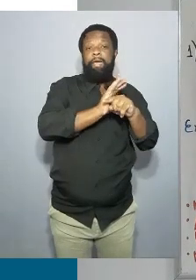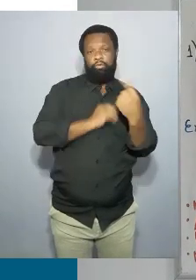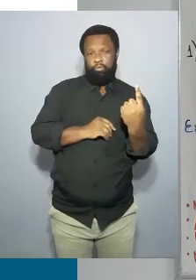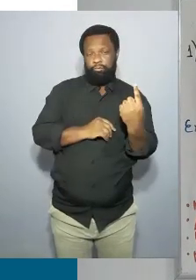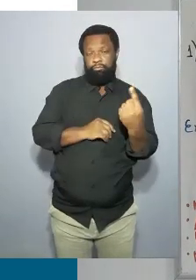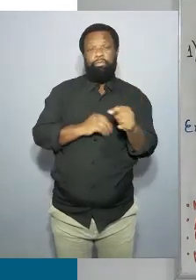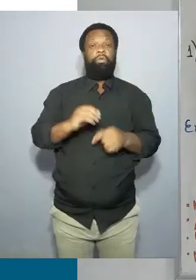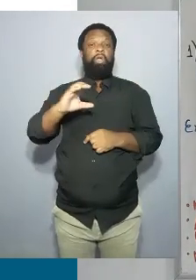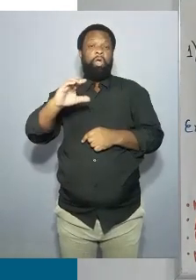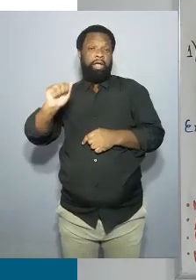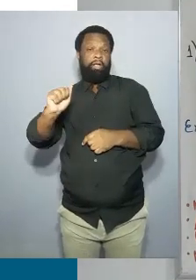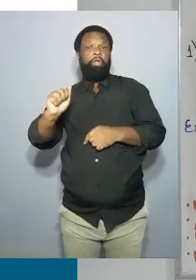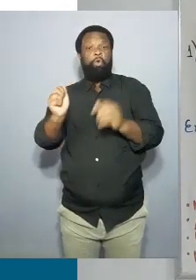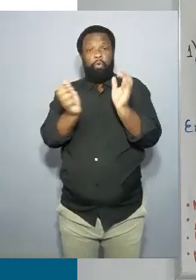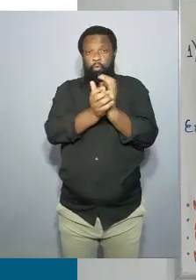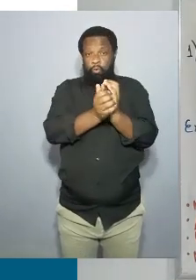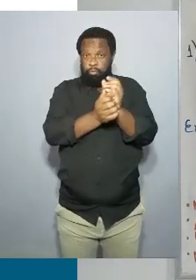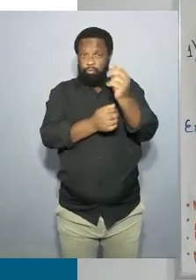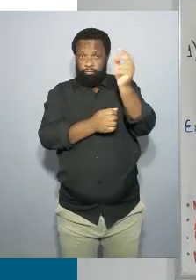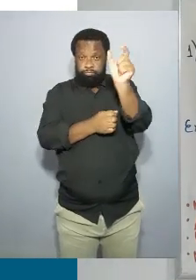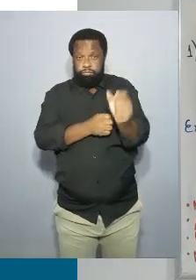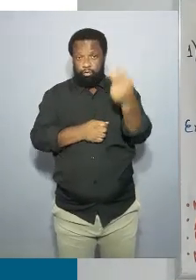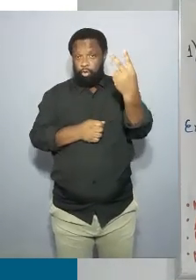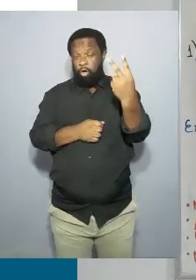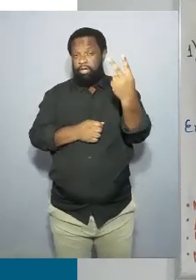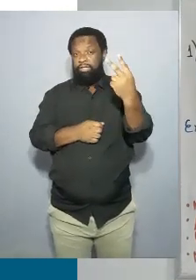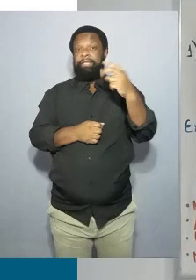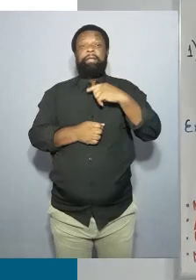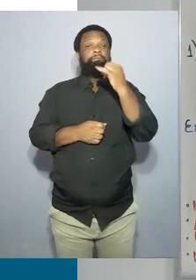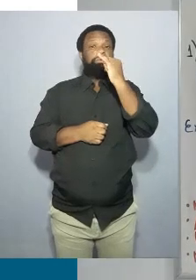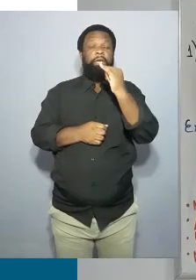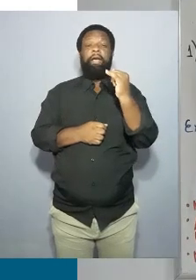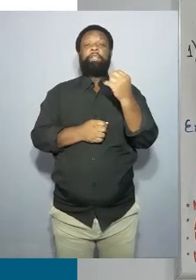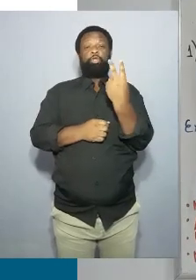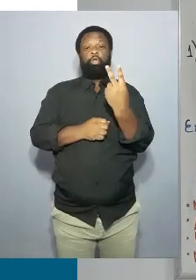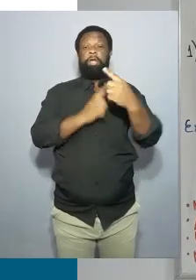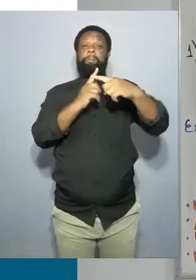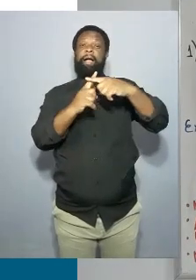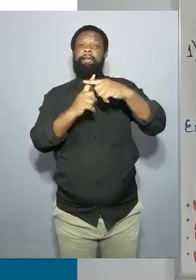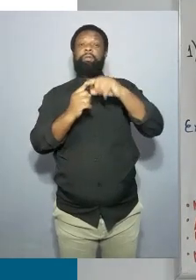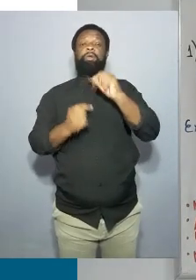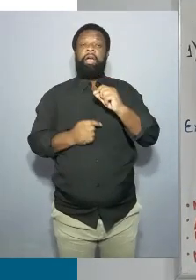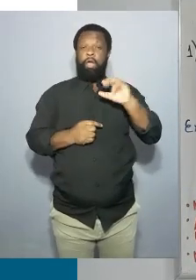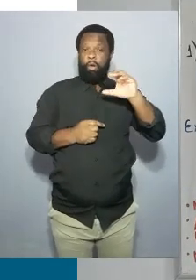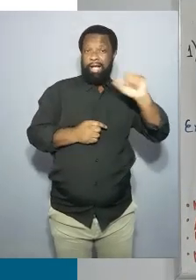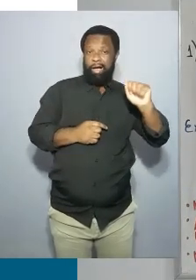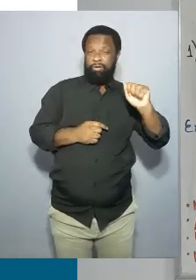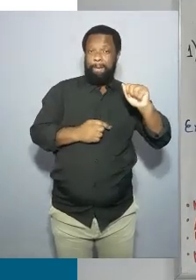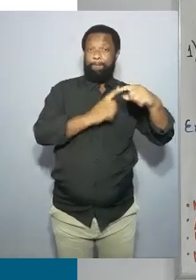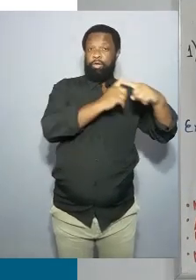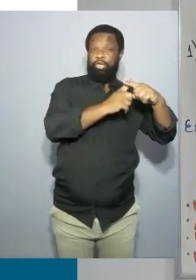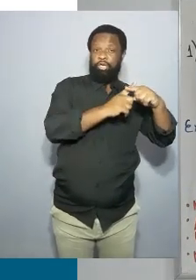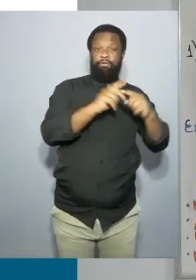Como o cálcio, que é do grupo 2, ele apresenta carga sempre 2+, então aqui o cálcio é o positivo